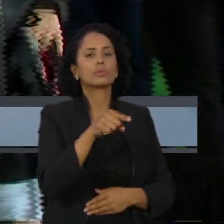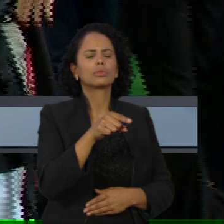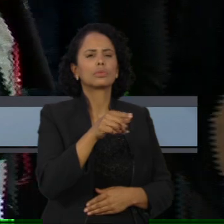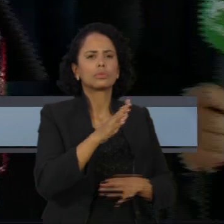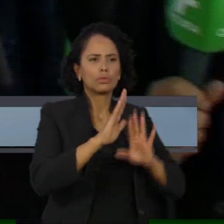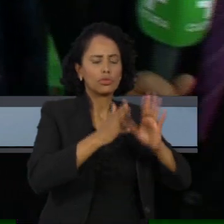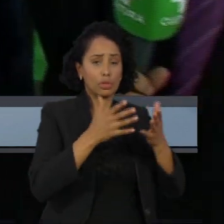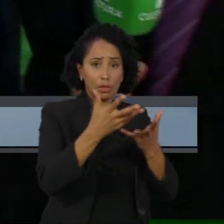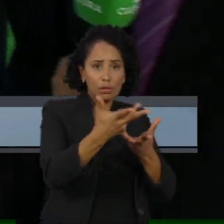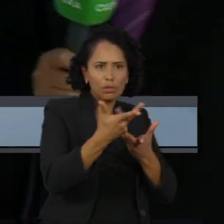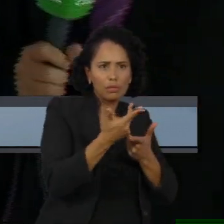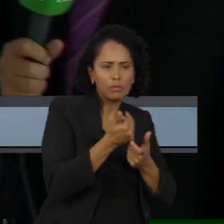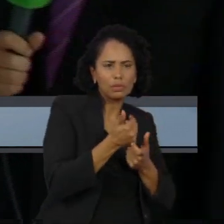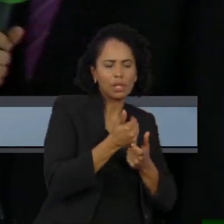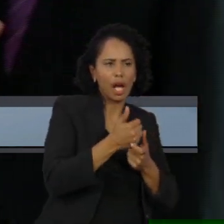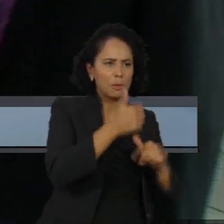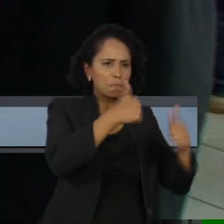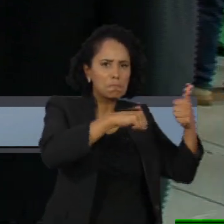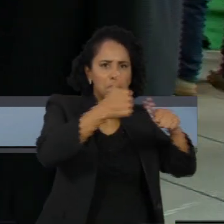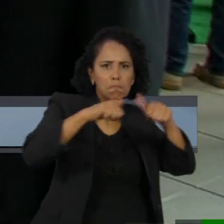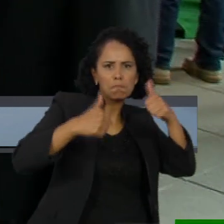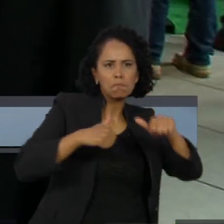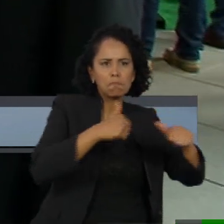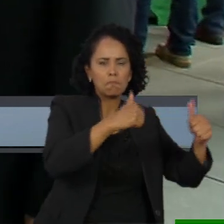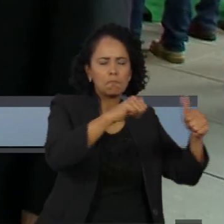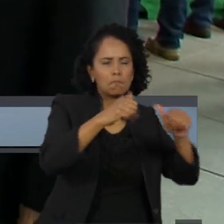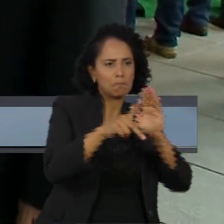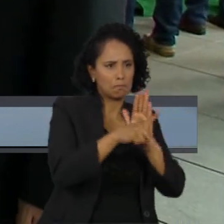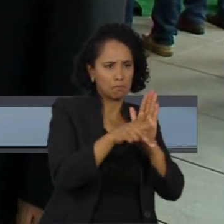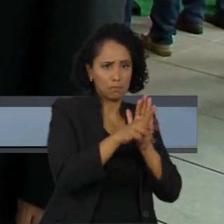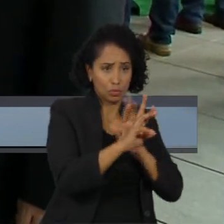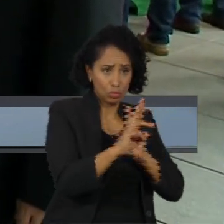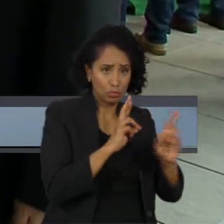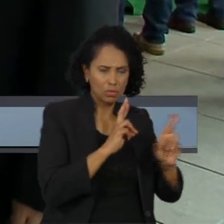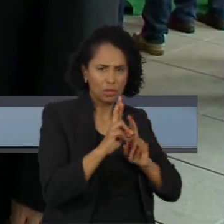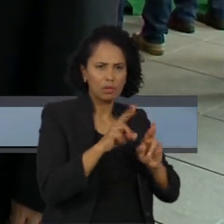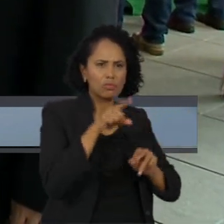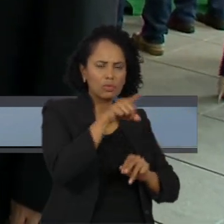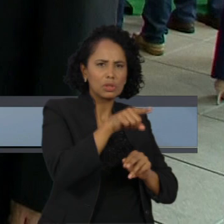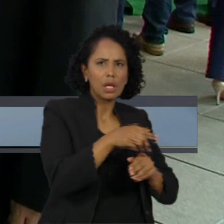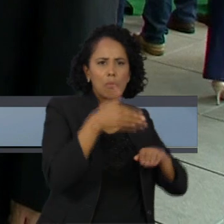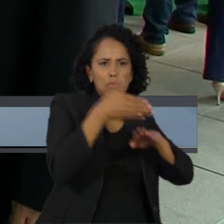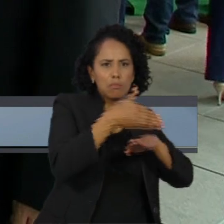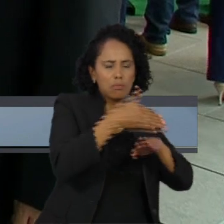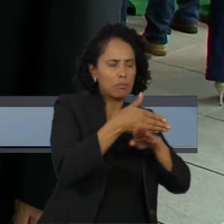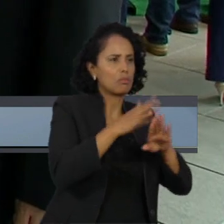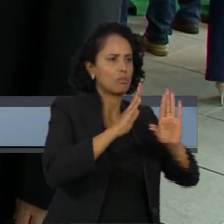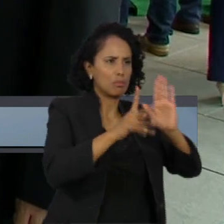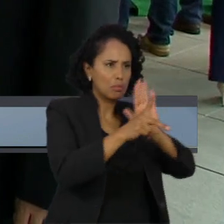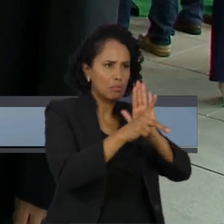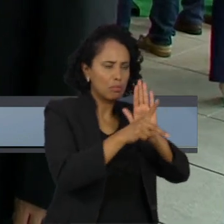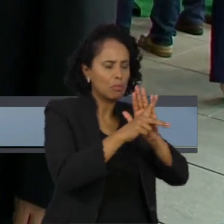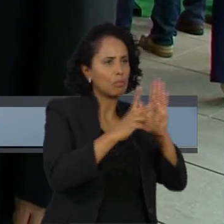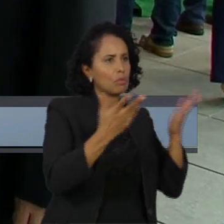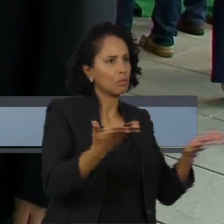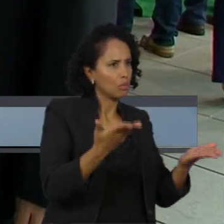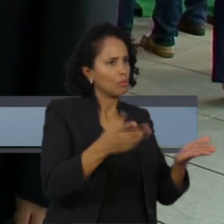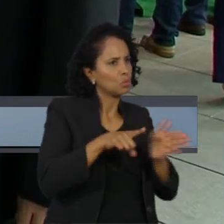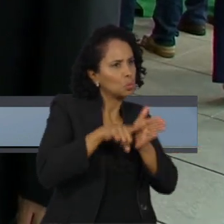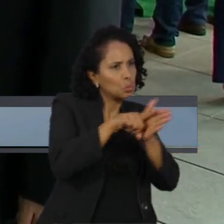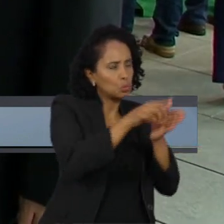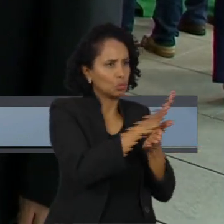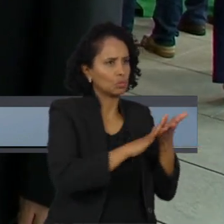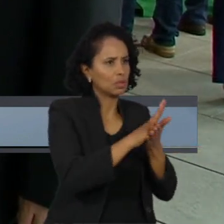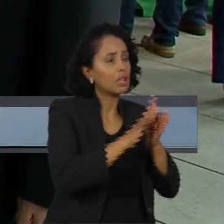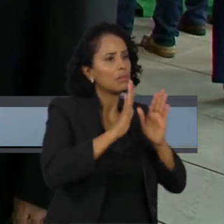a analisar também esses resultados, não participou do estudo, mas o senhor é um médico que acompanha a pandemia desde o início.